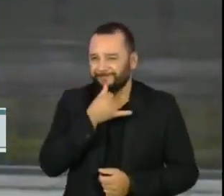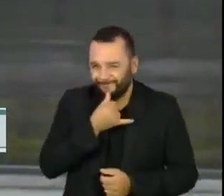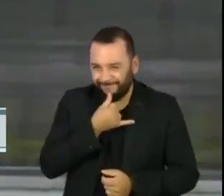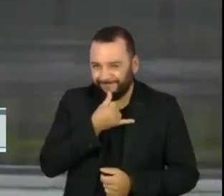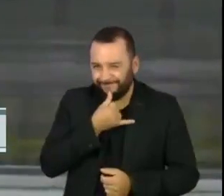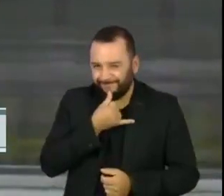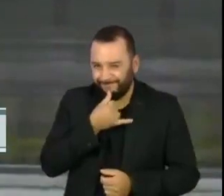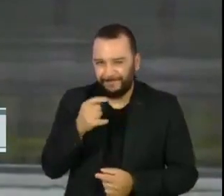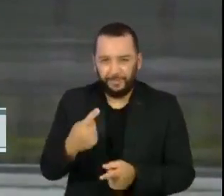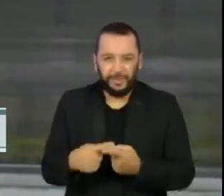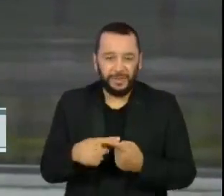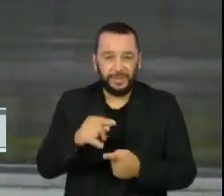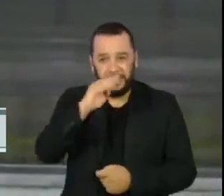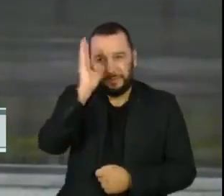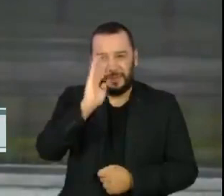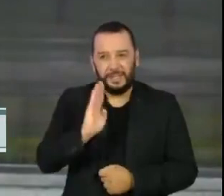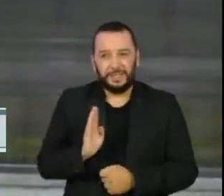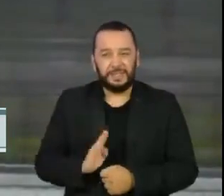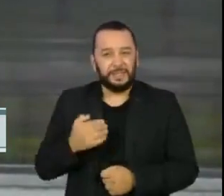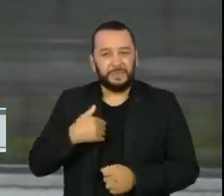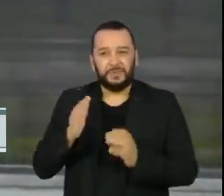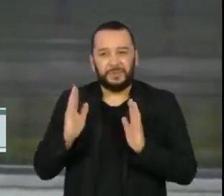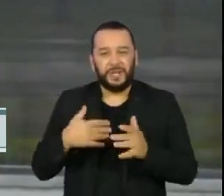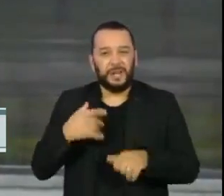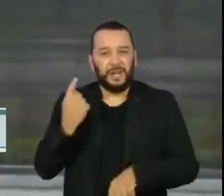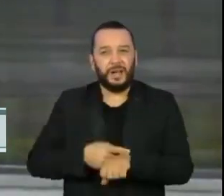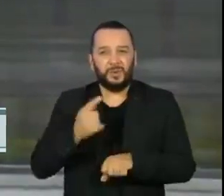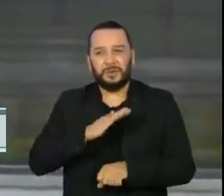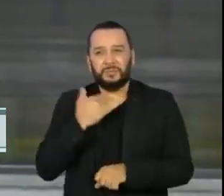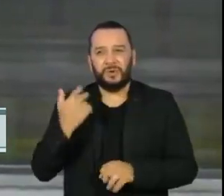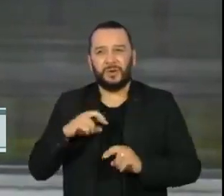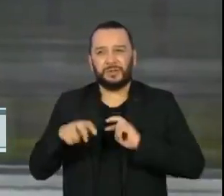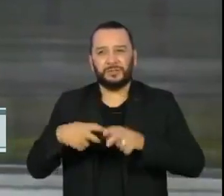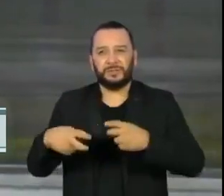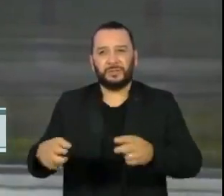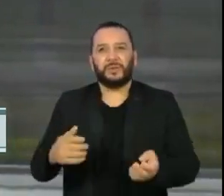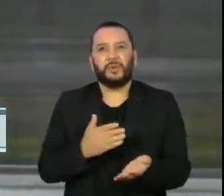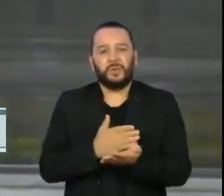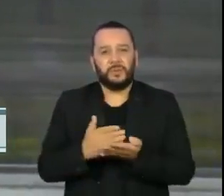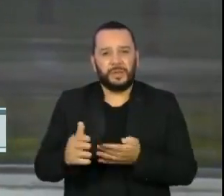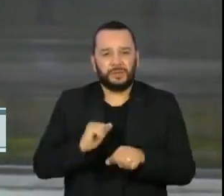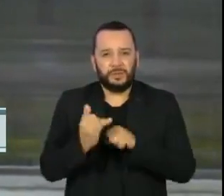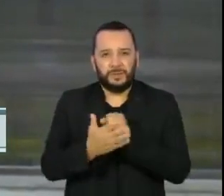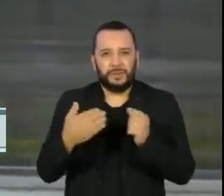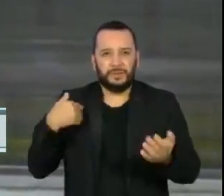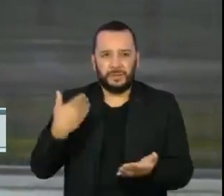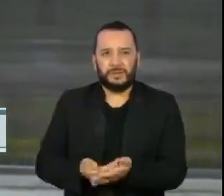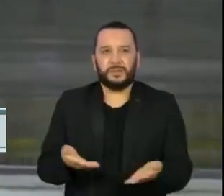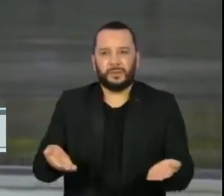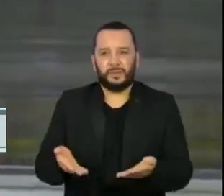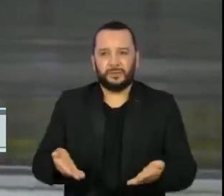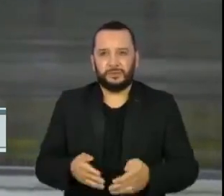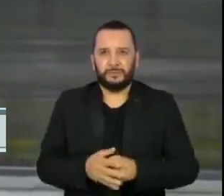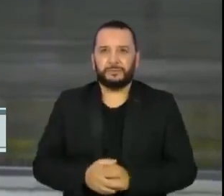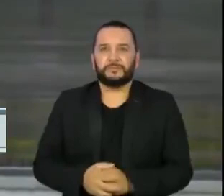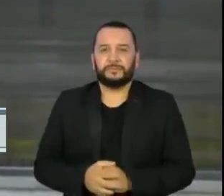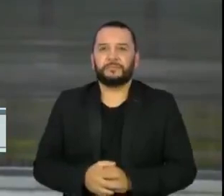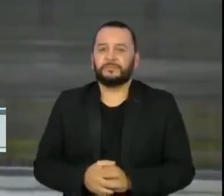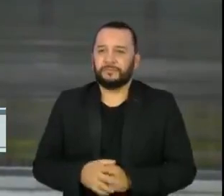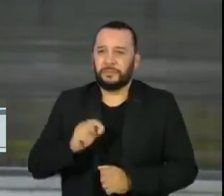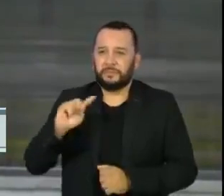Brasil alcançou o pior número de óbitos desde o início da pandemia, em março do ano passado.